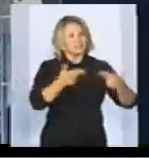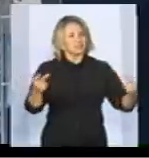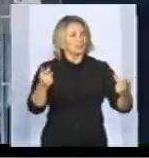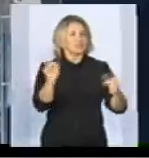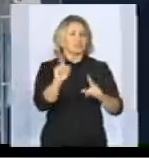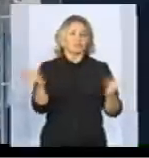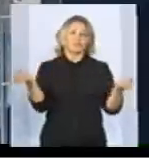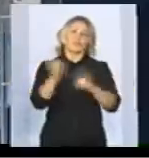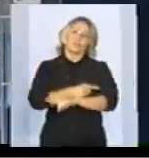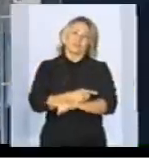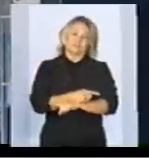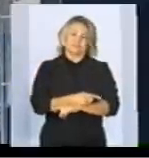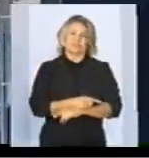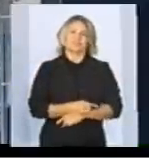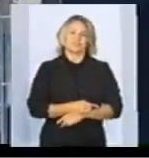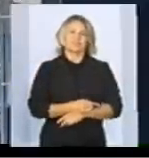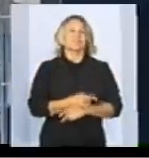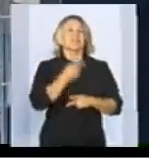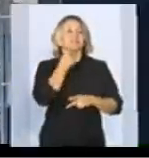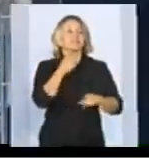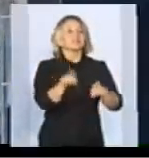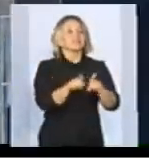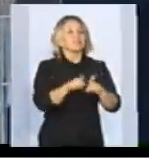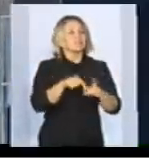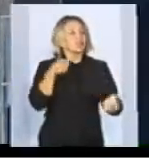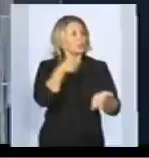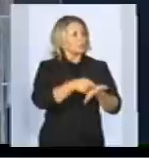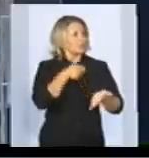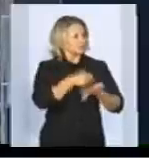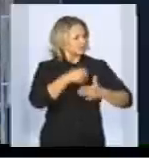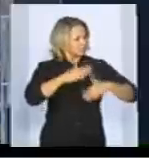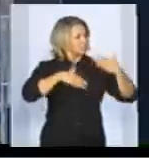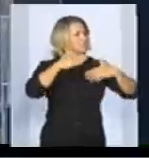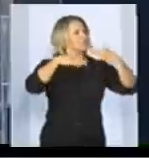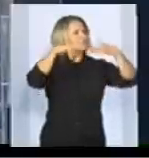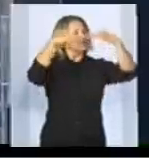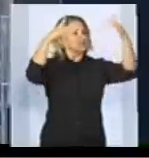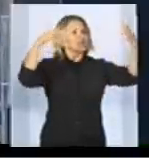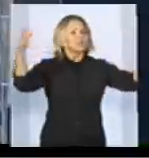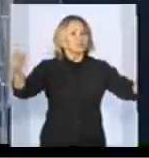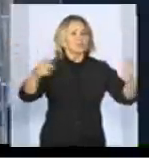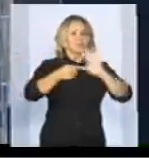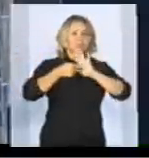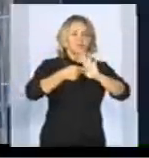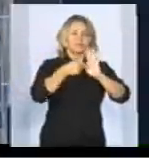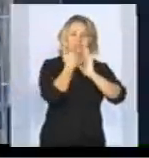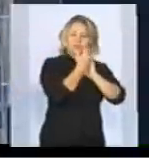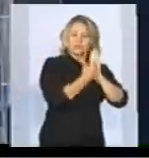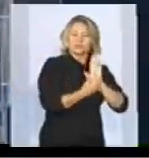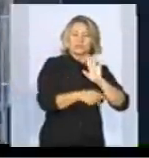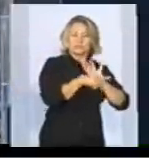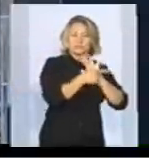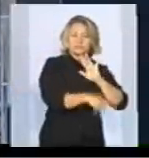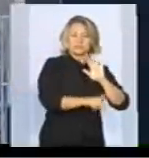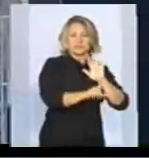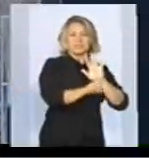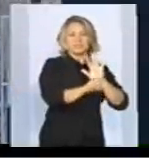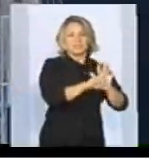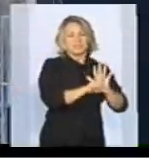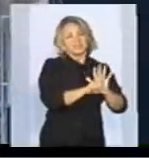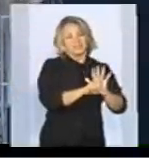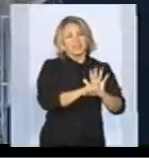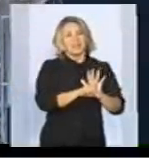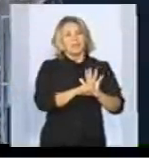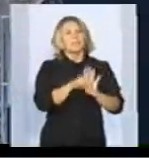o contrário e vale dizer que essa obrigação é progressiva conforme cronograma definido pela lei para dar o tempo